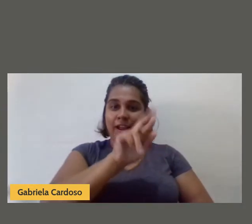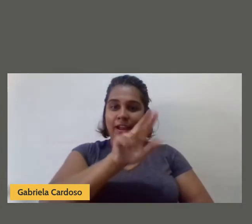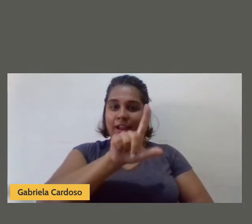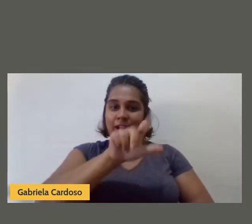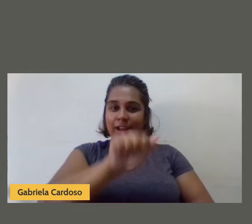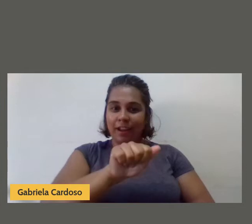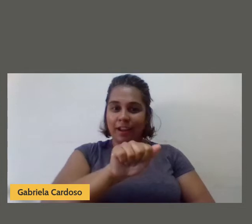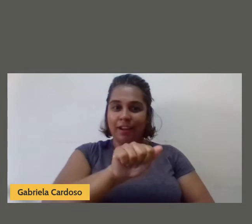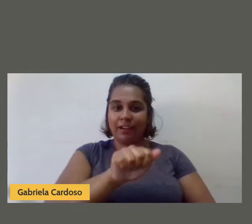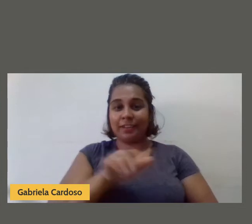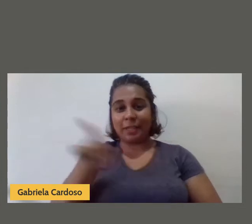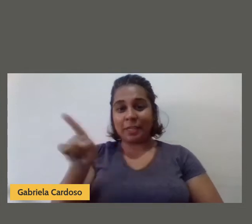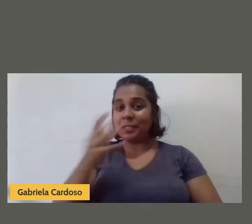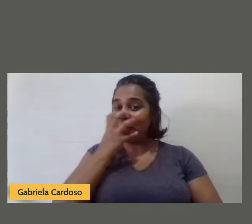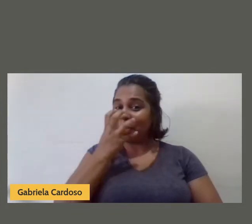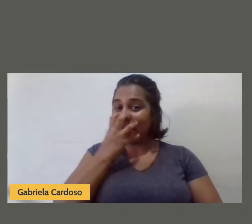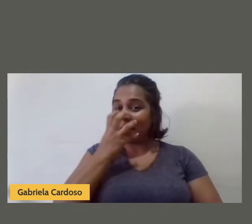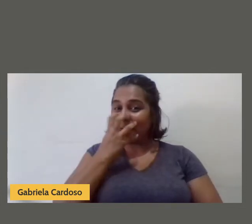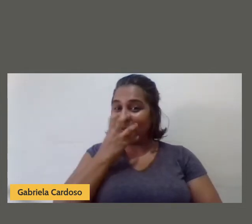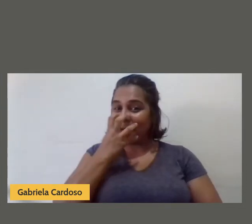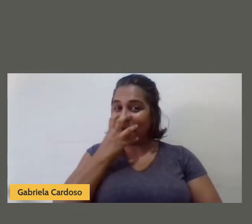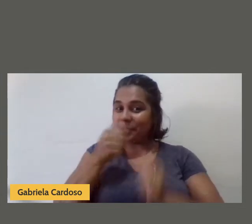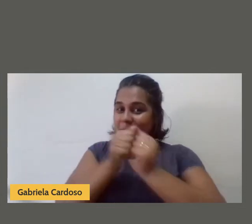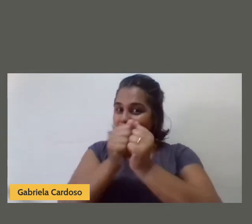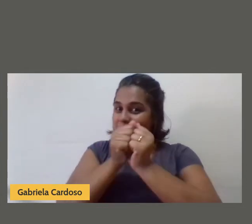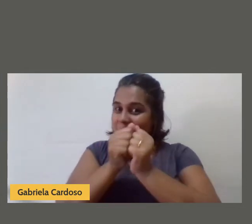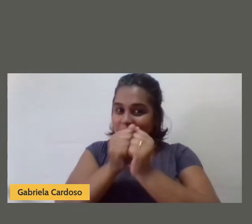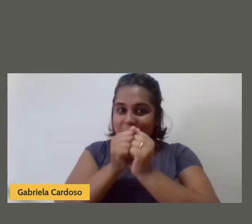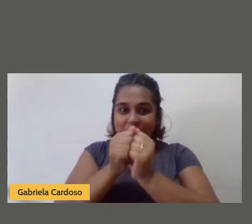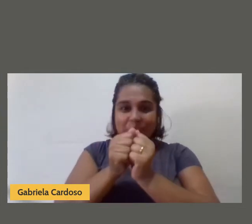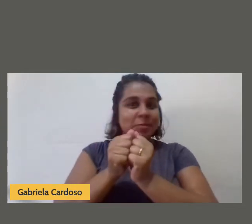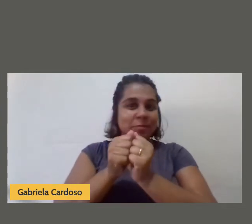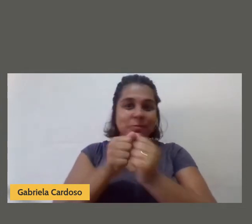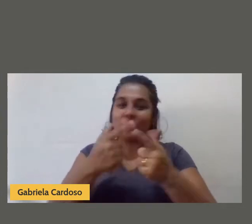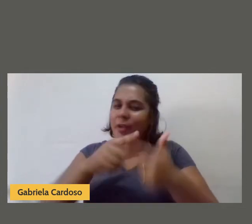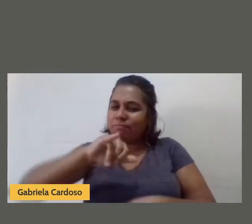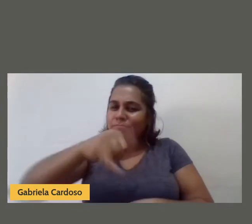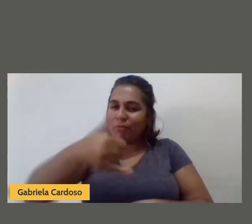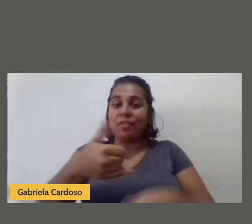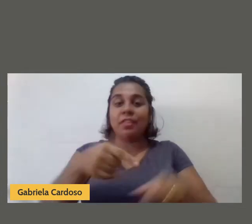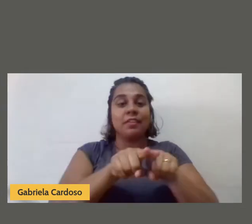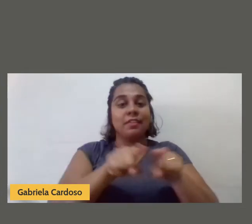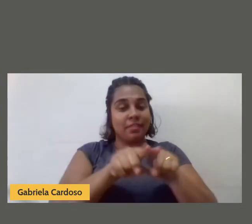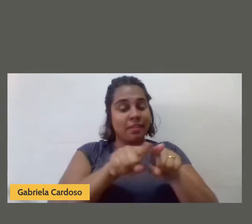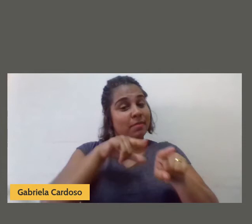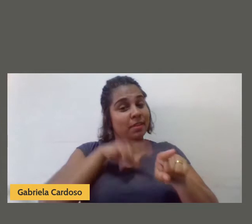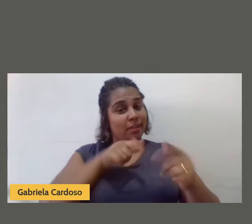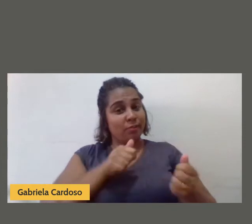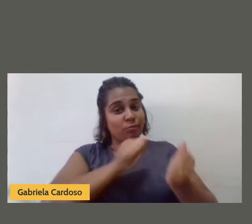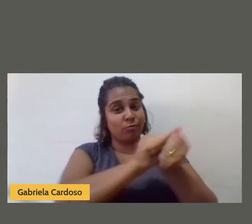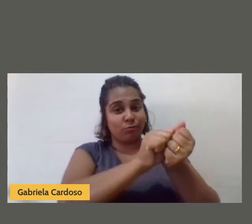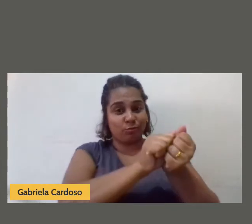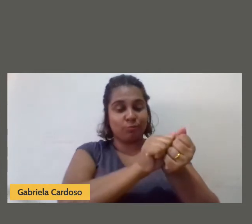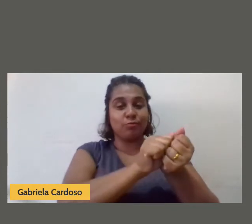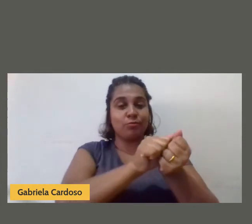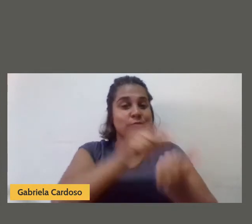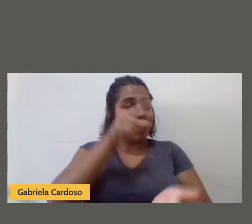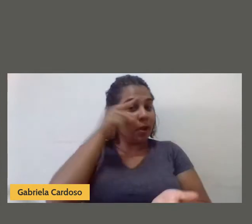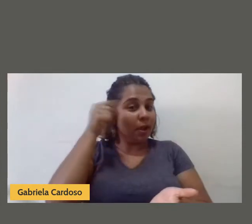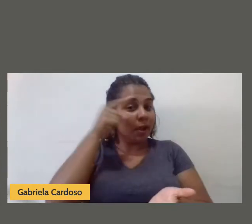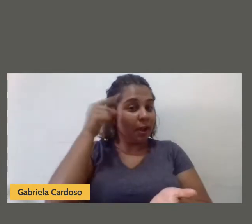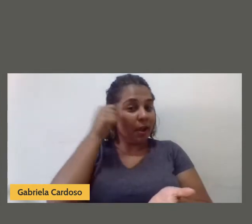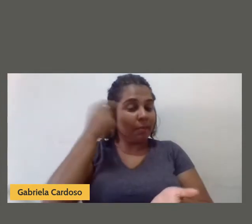está aqui comigo hoje, sempre vem ouvir, porque é muita coisa boa para ouvir. E comigo hoje também está a Gabi Cardoso, fazendo interpretação de